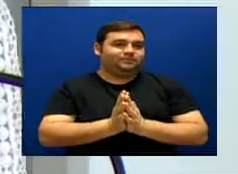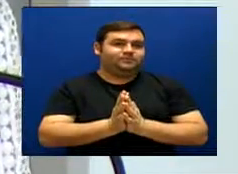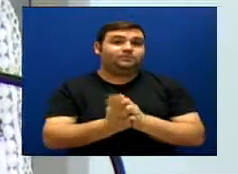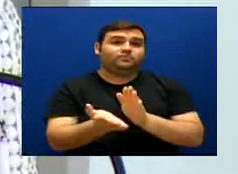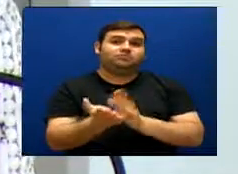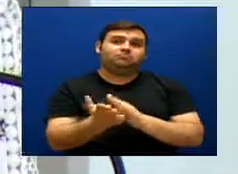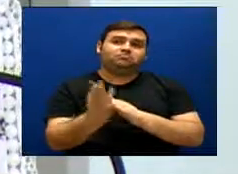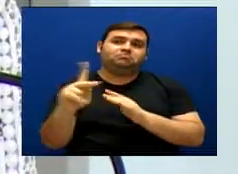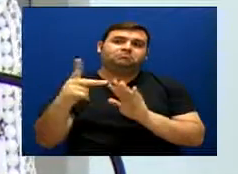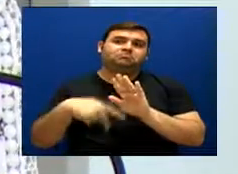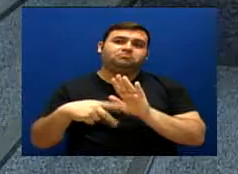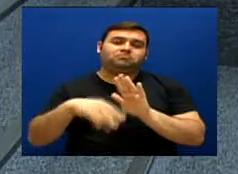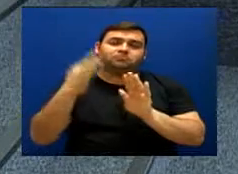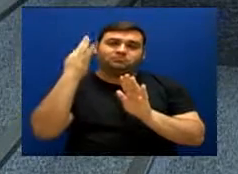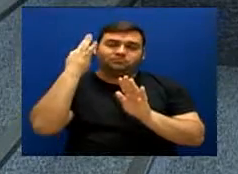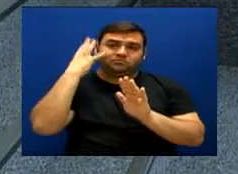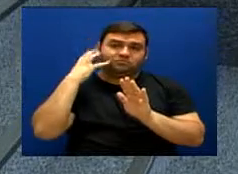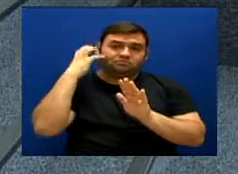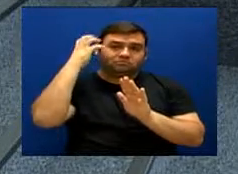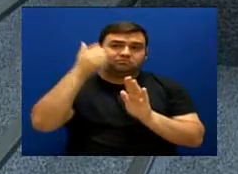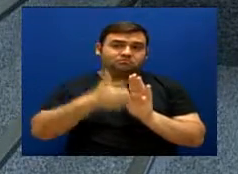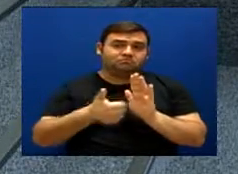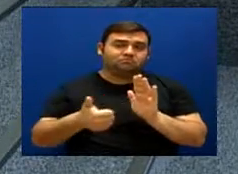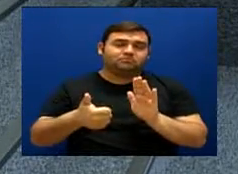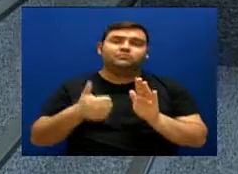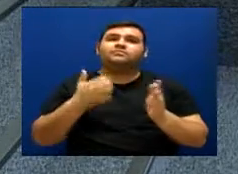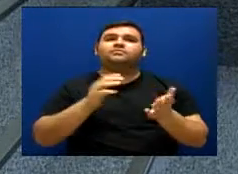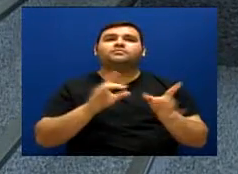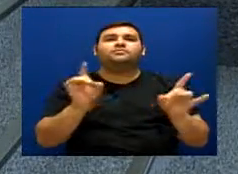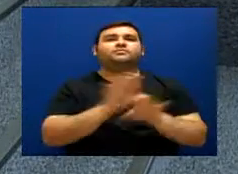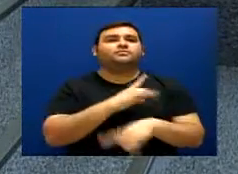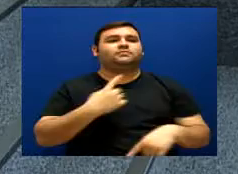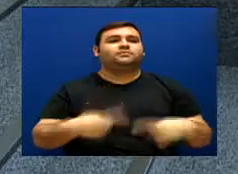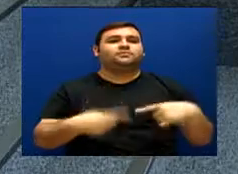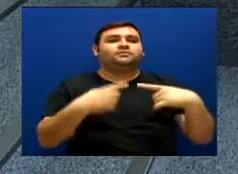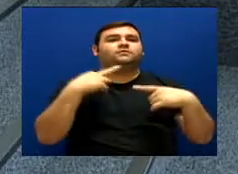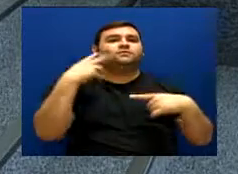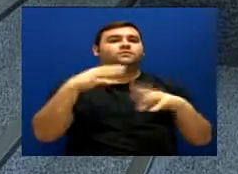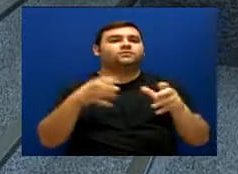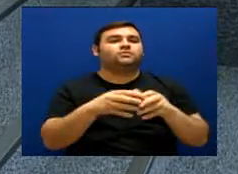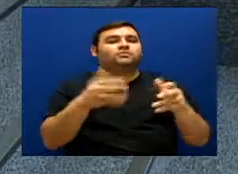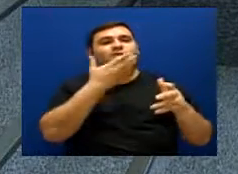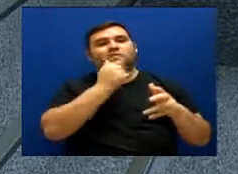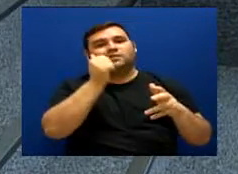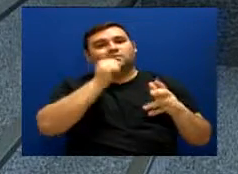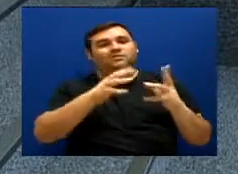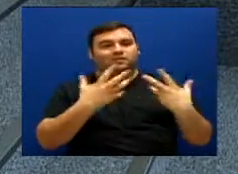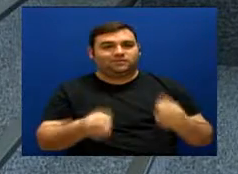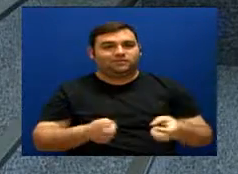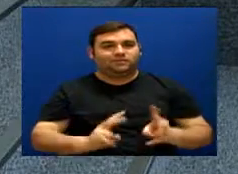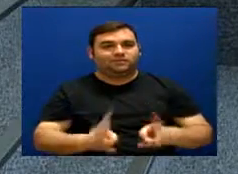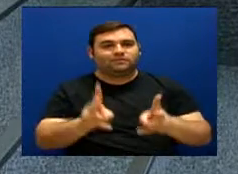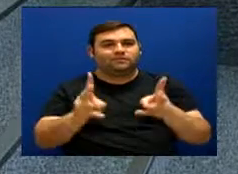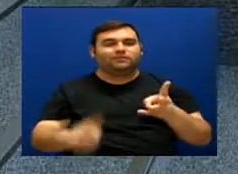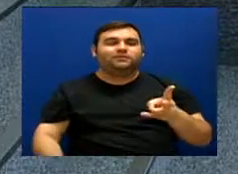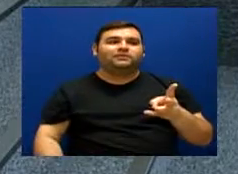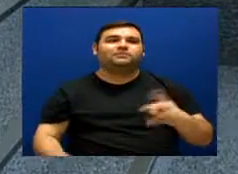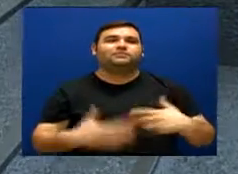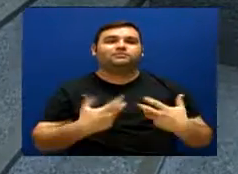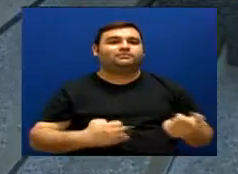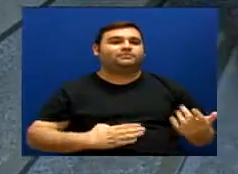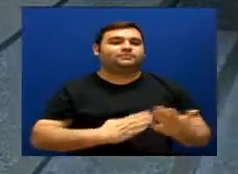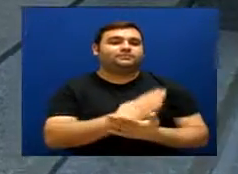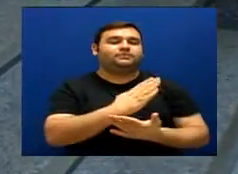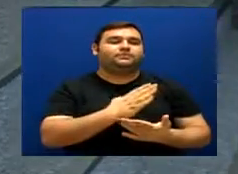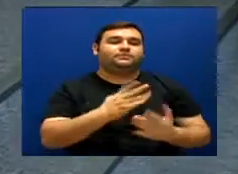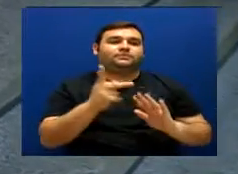Parabéns pelo projeto, viu, vereadora Fernanda. Obrigada. É encerrada a discussão. Os vereadores e vereadoras que concordam permaneçam como estão. Fica